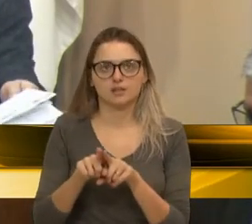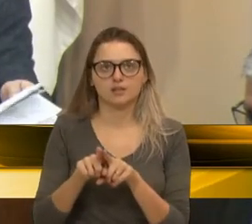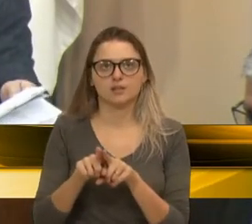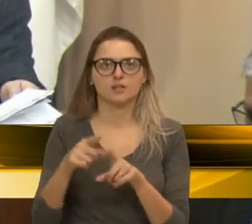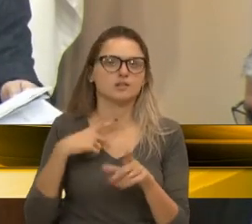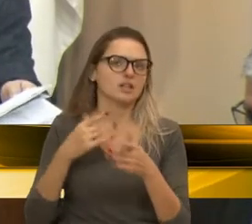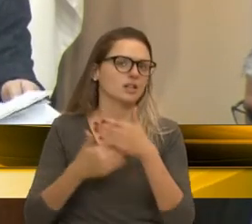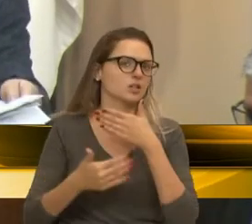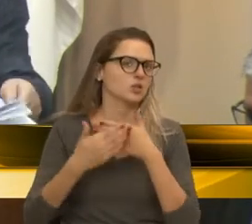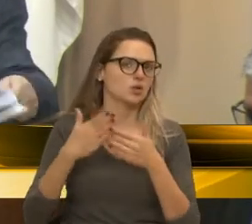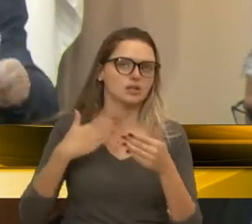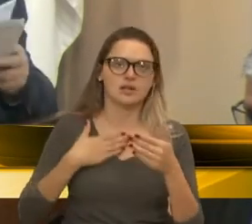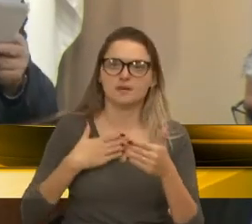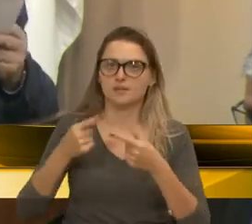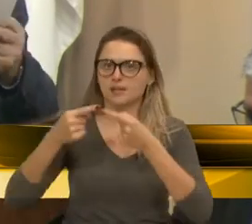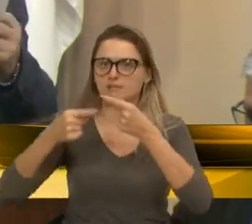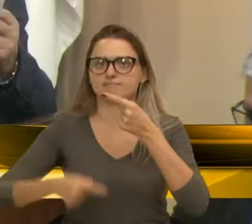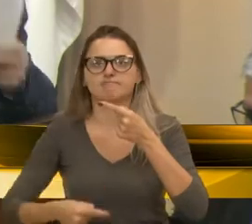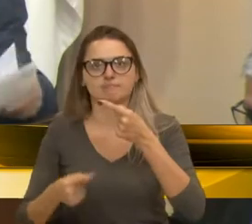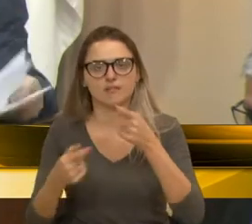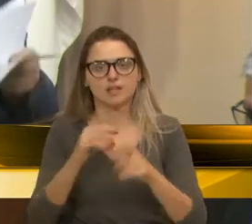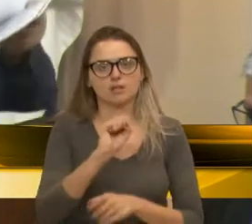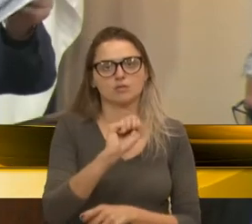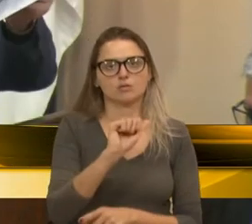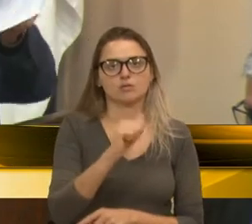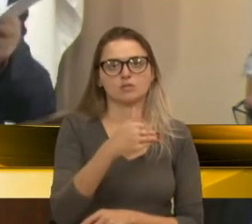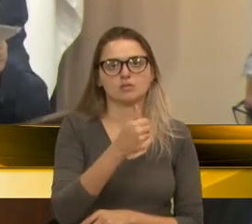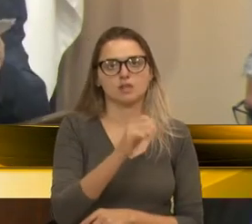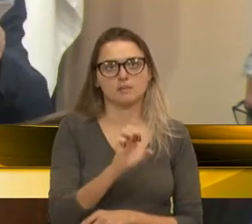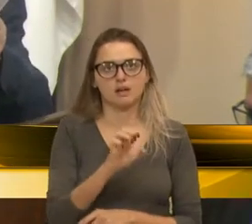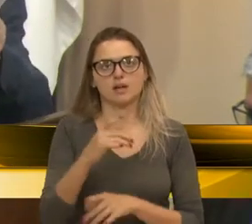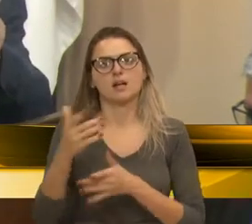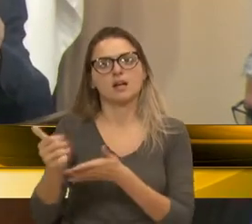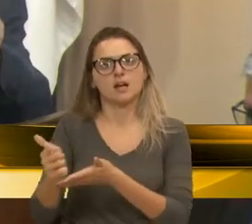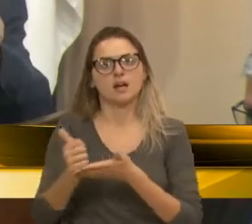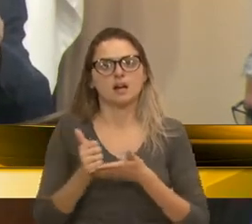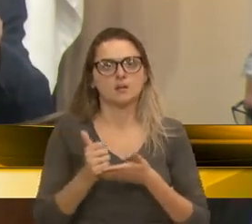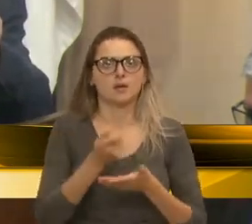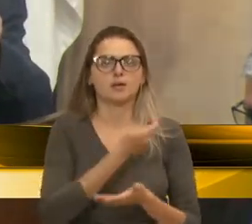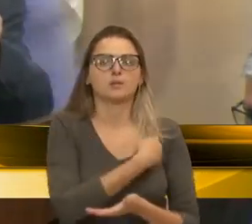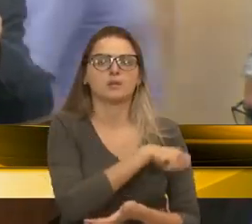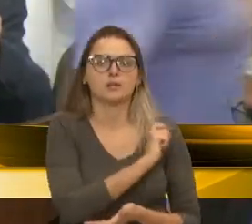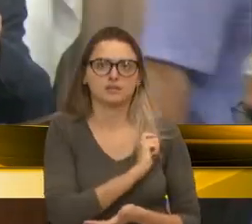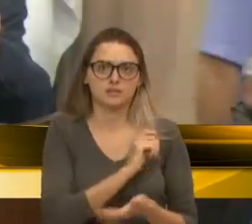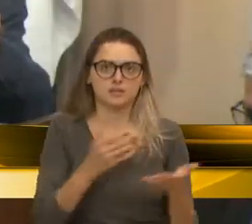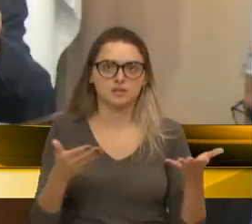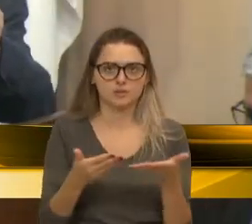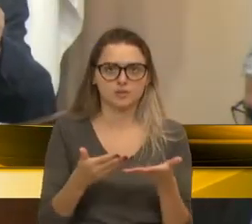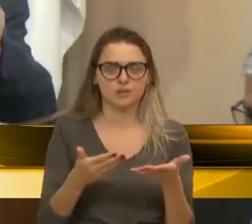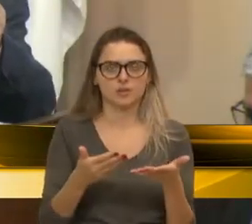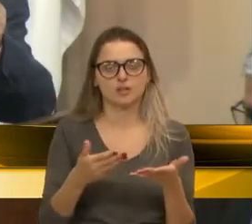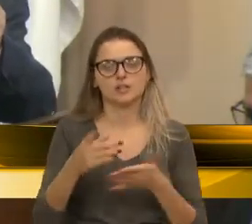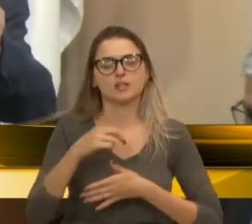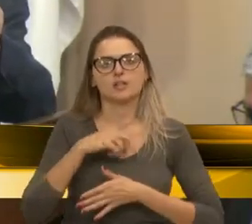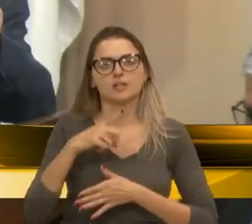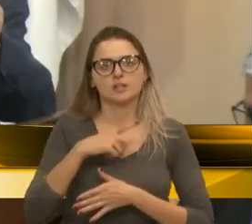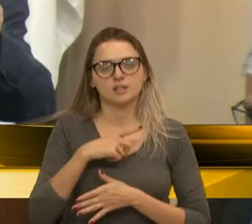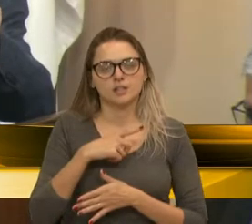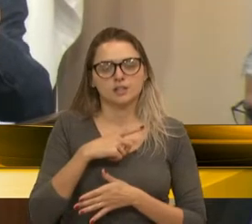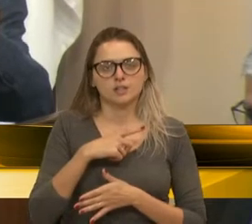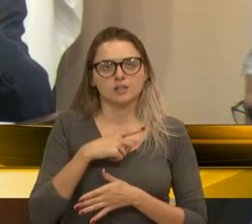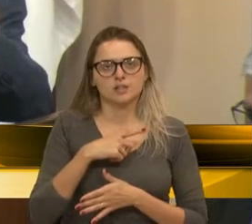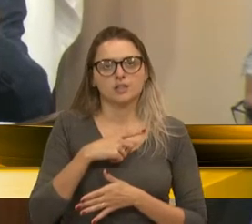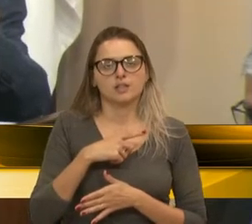minha divergência com relação à atual direção do SAMAI, corroborado agora pela auditoria, está previsto que,